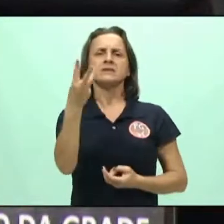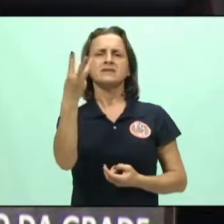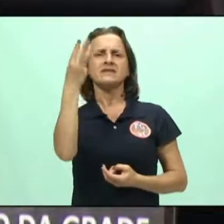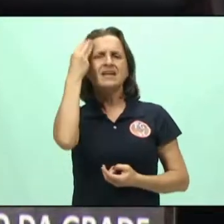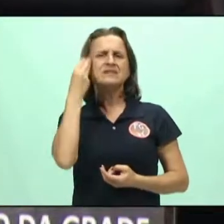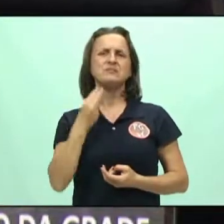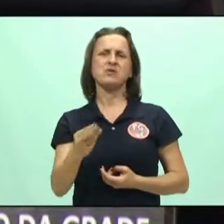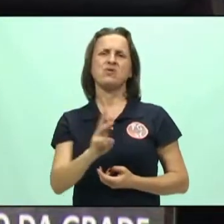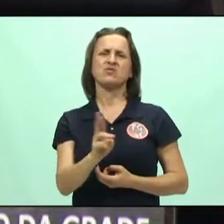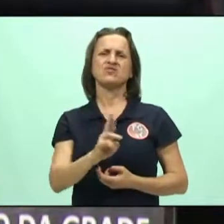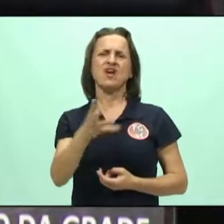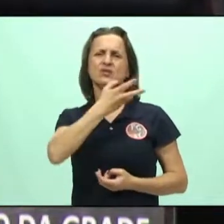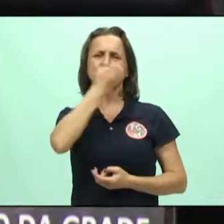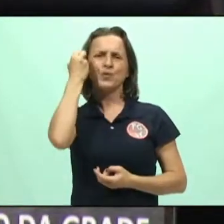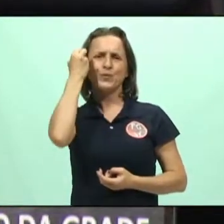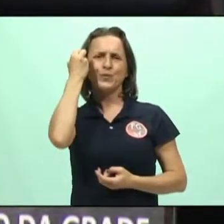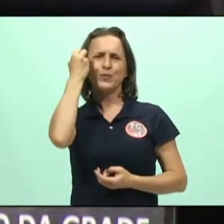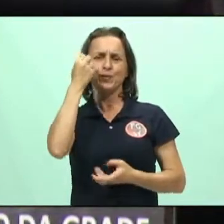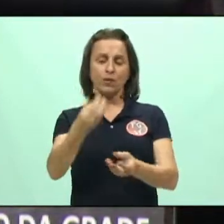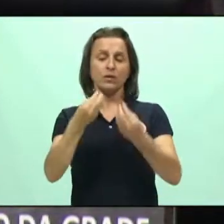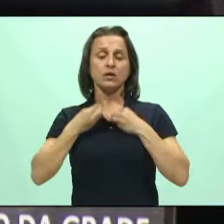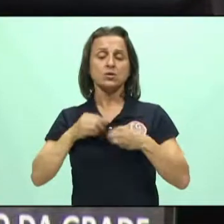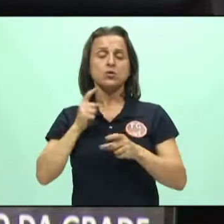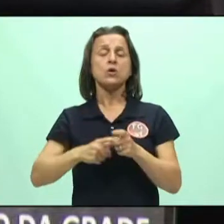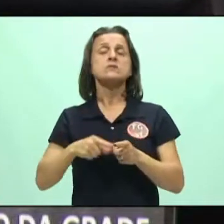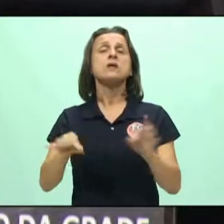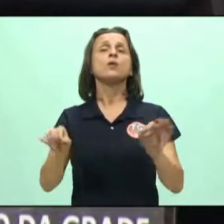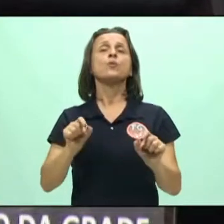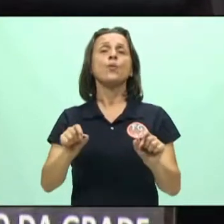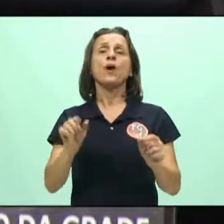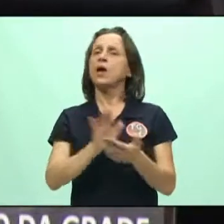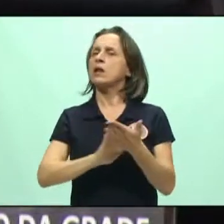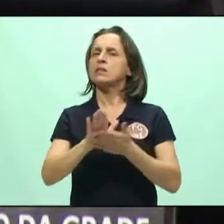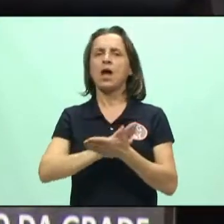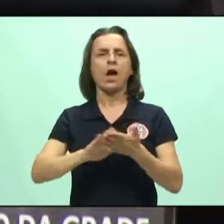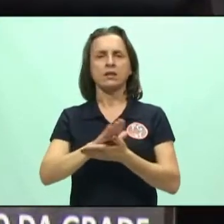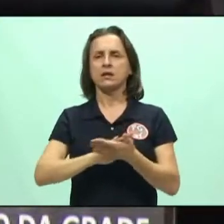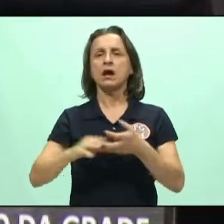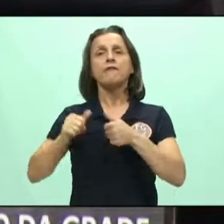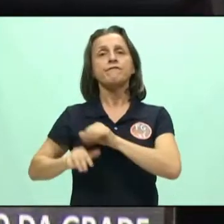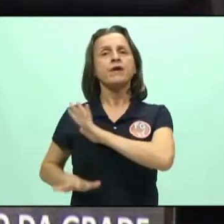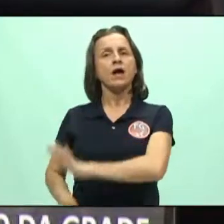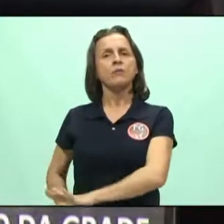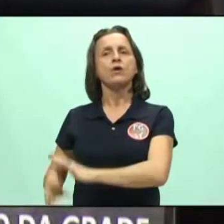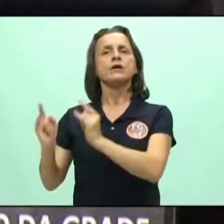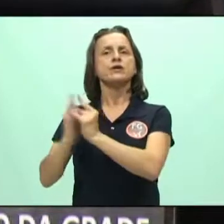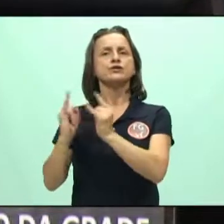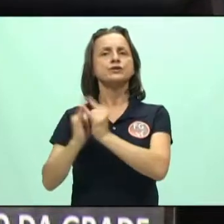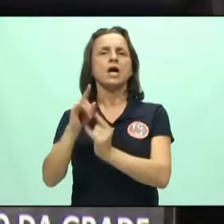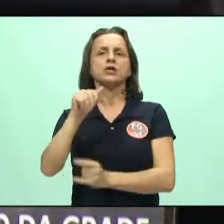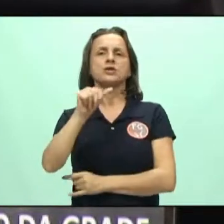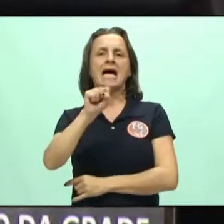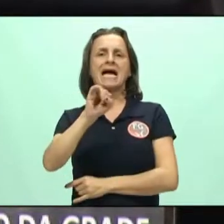deu nada na contrapartida então ficamos aí com o asilo Dom Bosco fiquemos a identidade